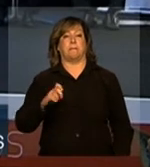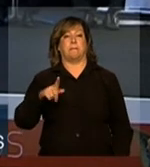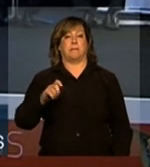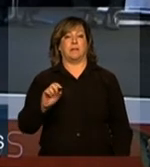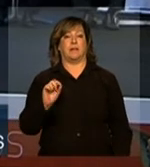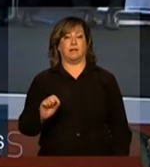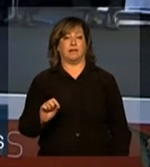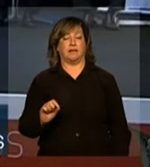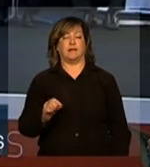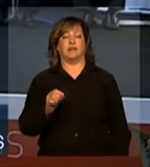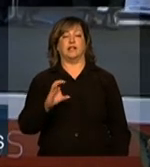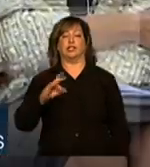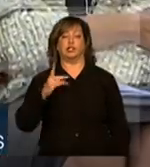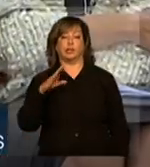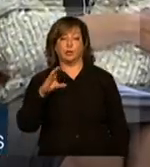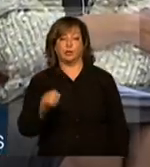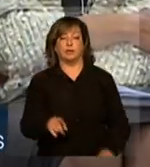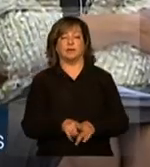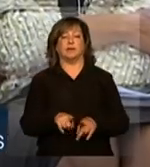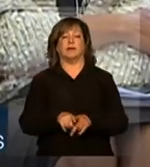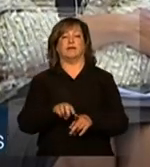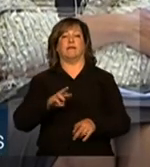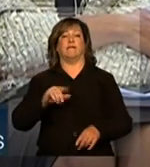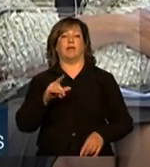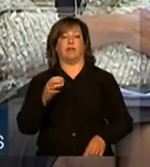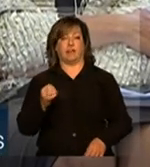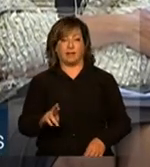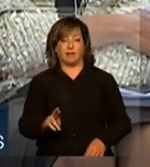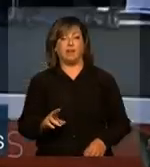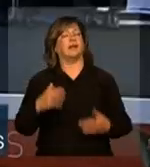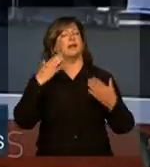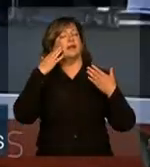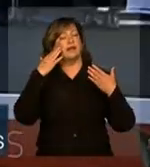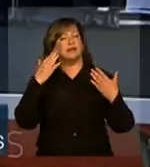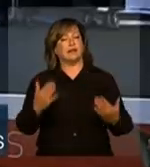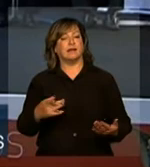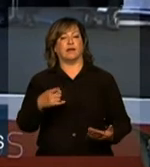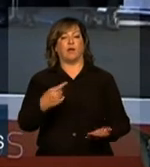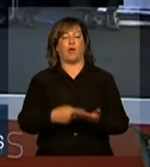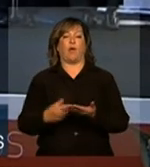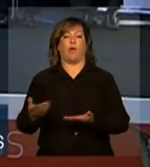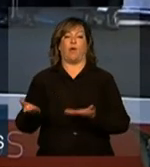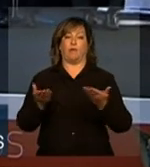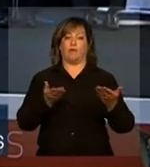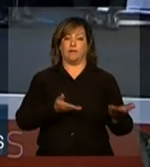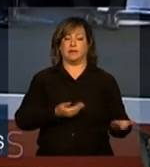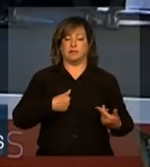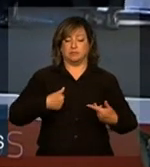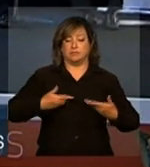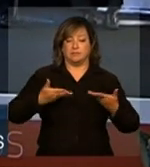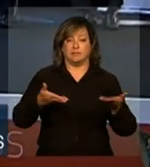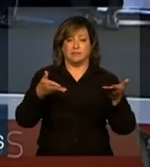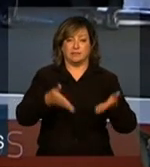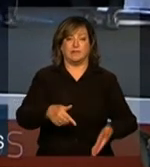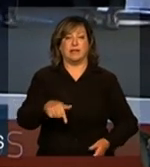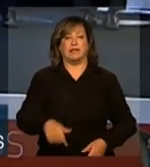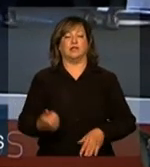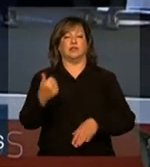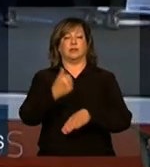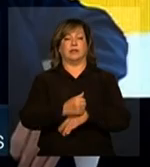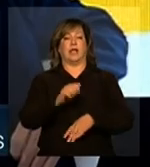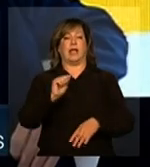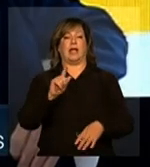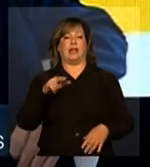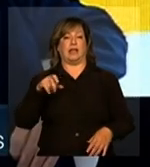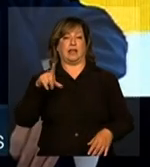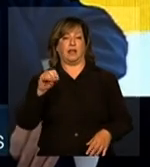Francisco Menezes, companheiro Walter Bianchini. Agradecer o convite para aqui estar em nome do governador Agnello Queiroz e